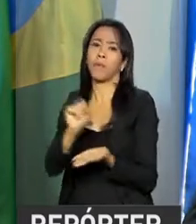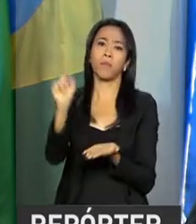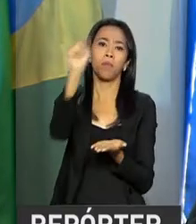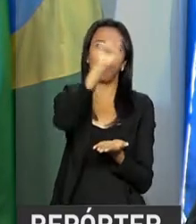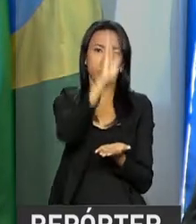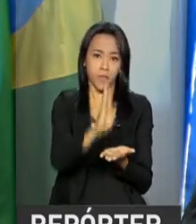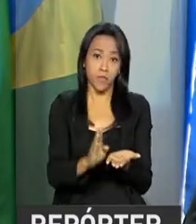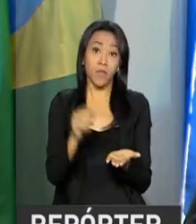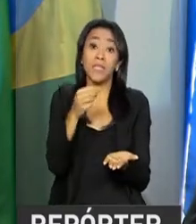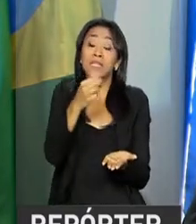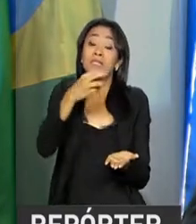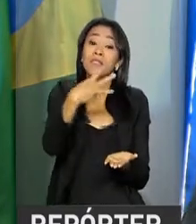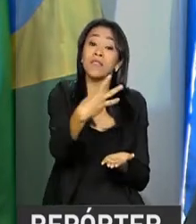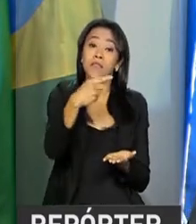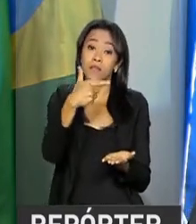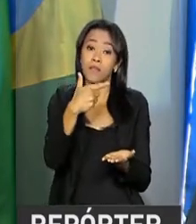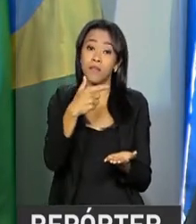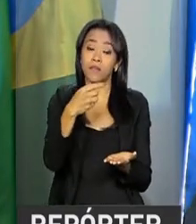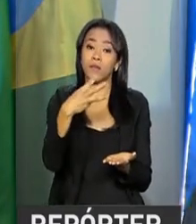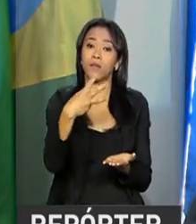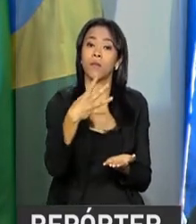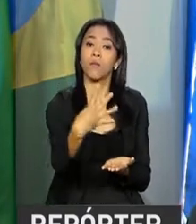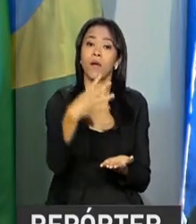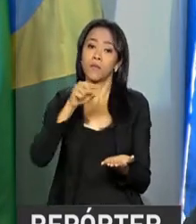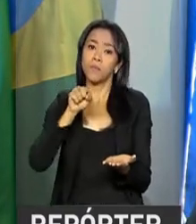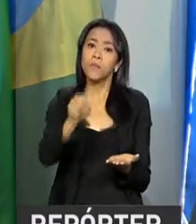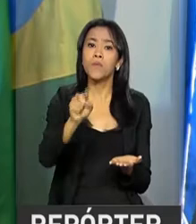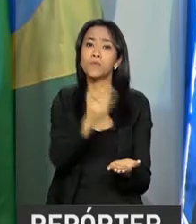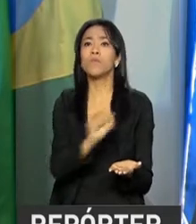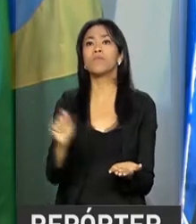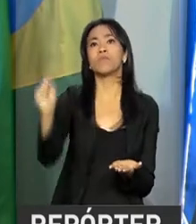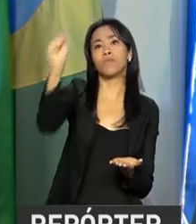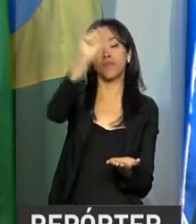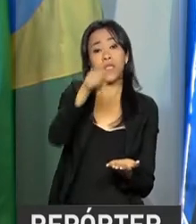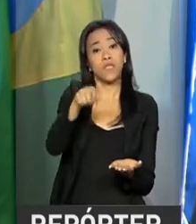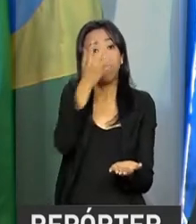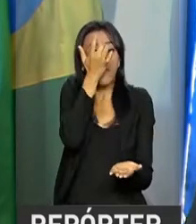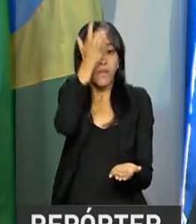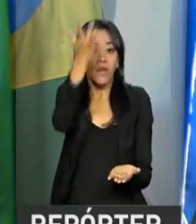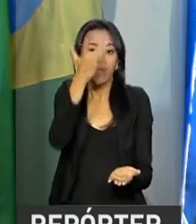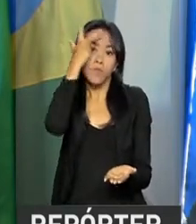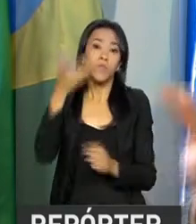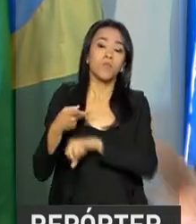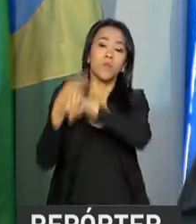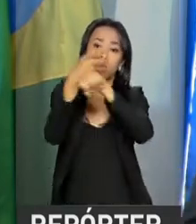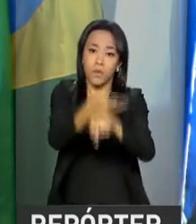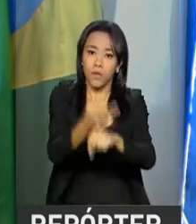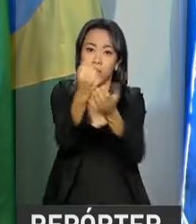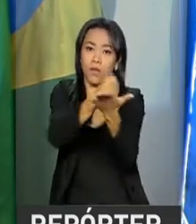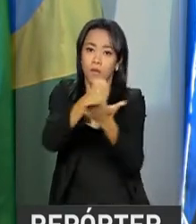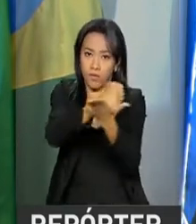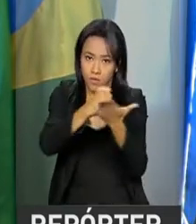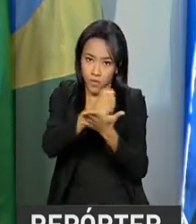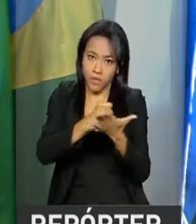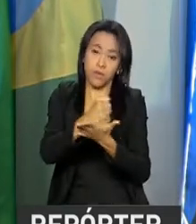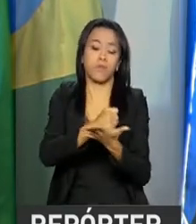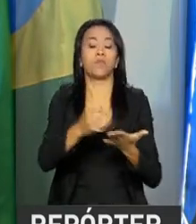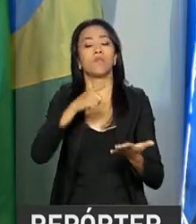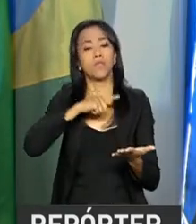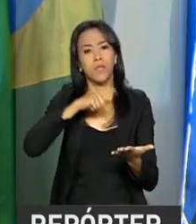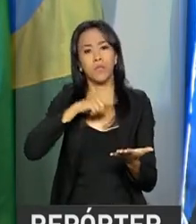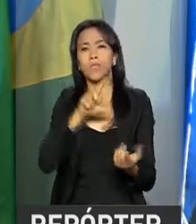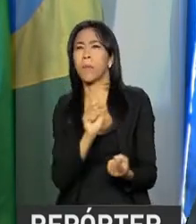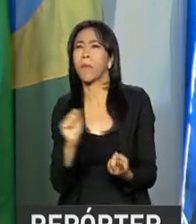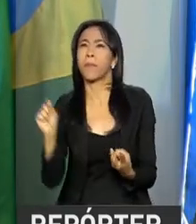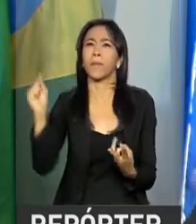entendemos que ele facilita o acesso das pessoas ao medicamento portanto manteremos essa grande rede de distribuição